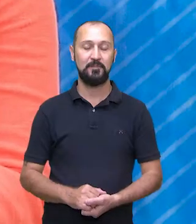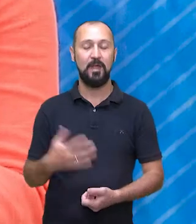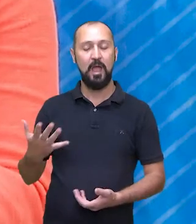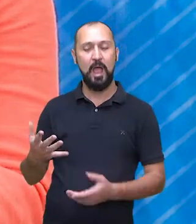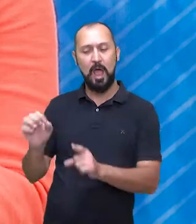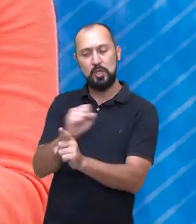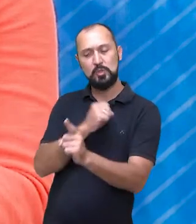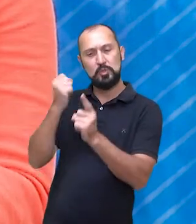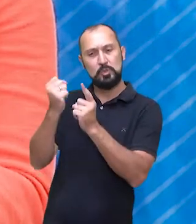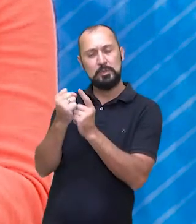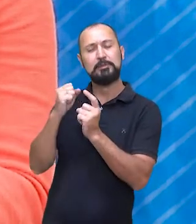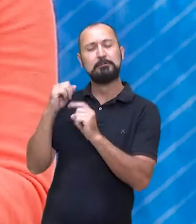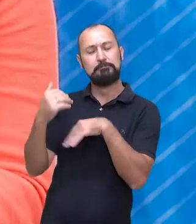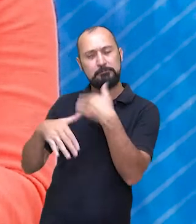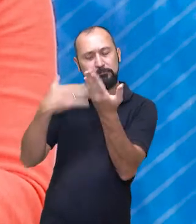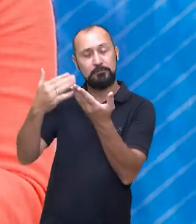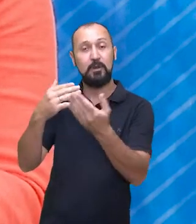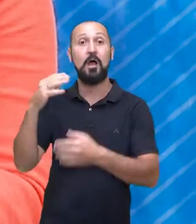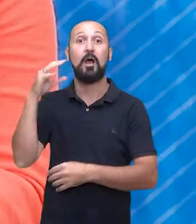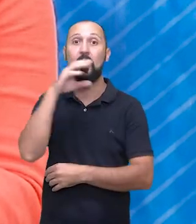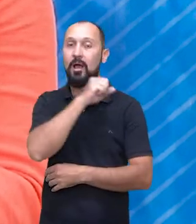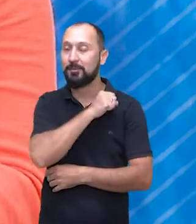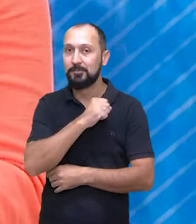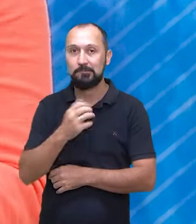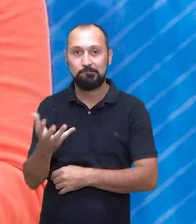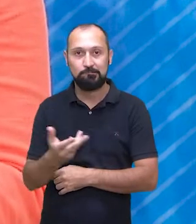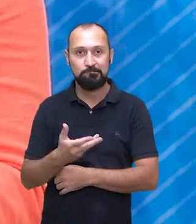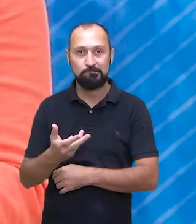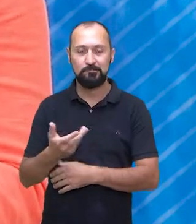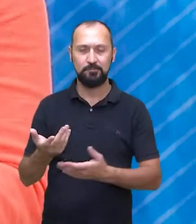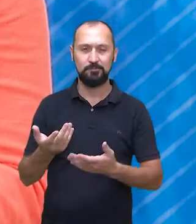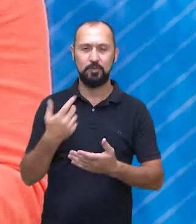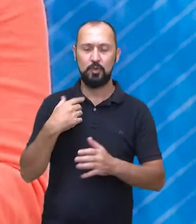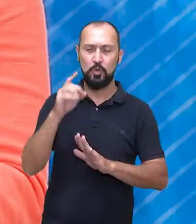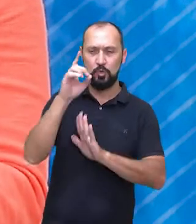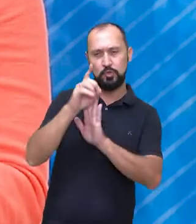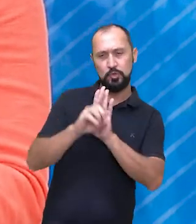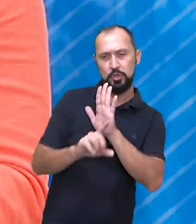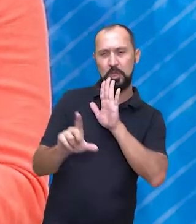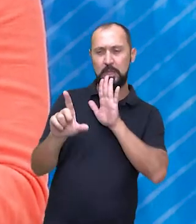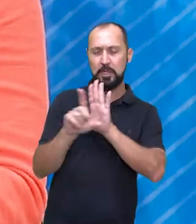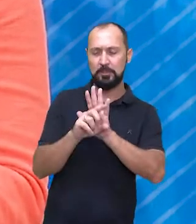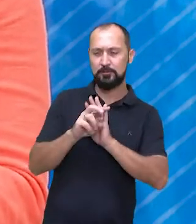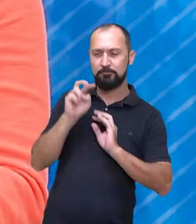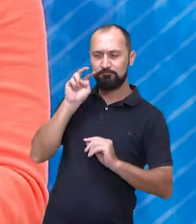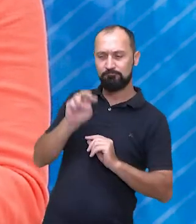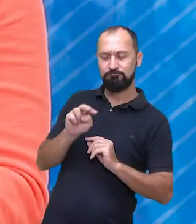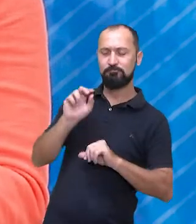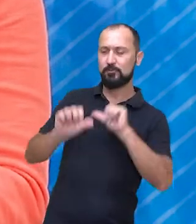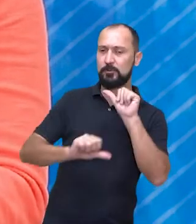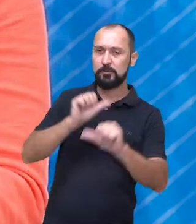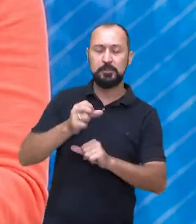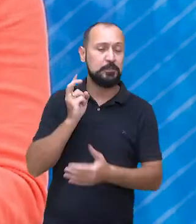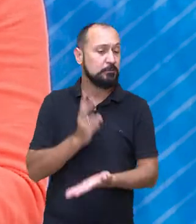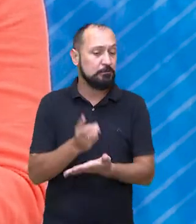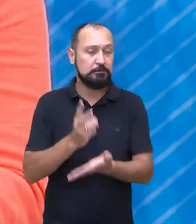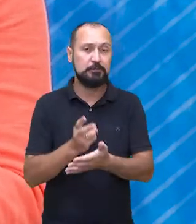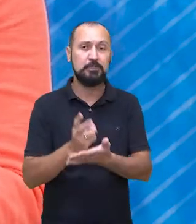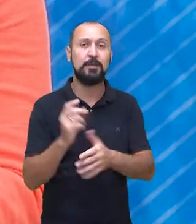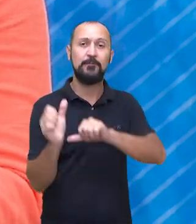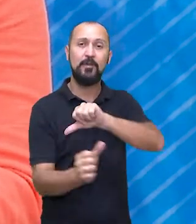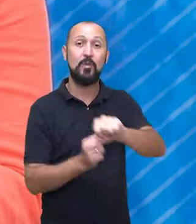e a sociedade evolui em uma velocidade muito rápida e diante disso o direito e as leis são modificadas e